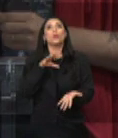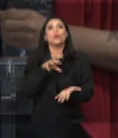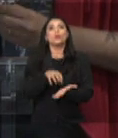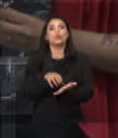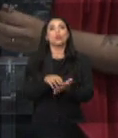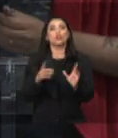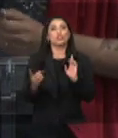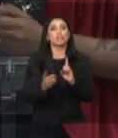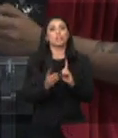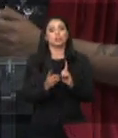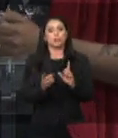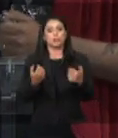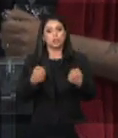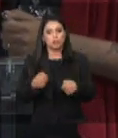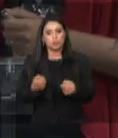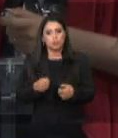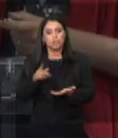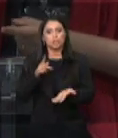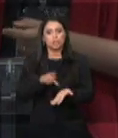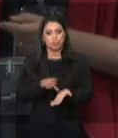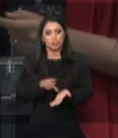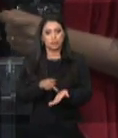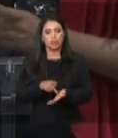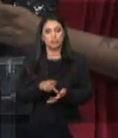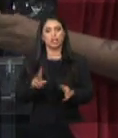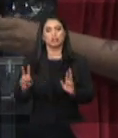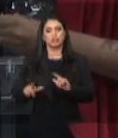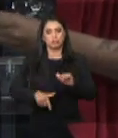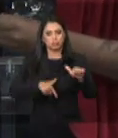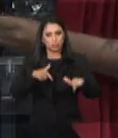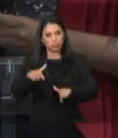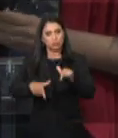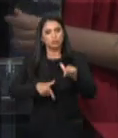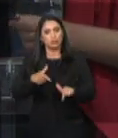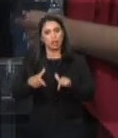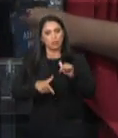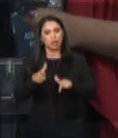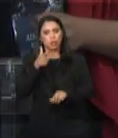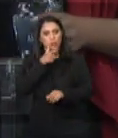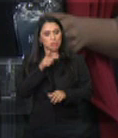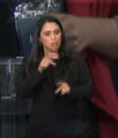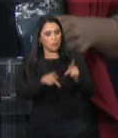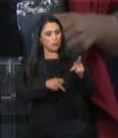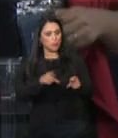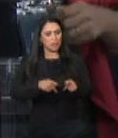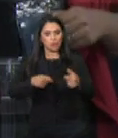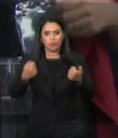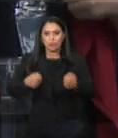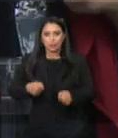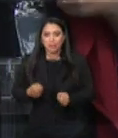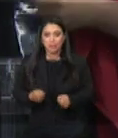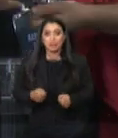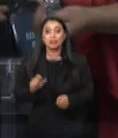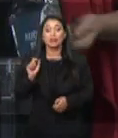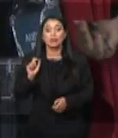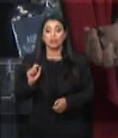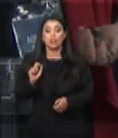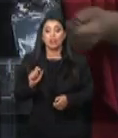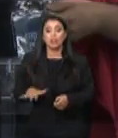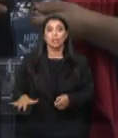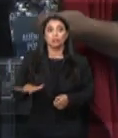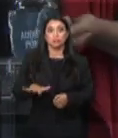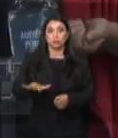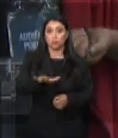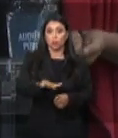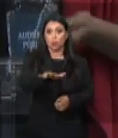de atendimento mas a gente precisa na verdade que a rede de serviços alcance essa população onde ela mais precisa que é é em todos